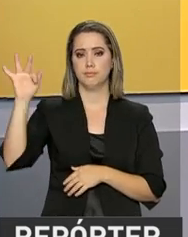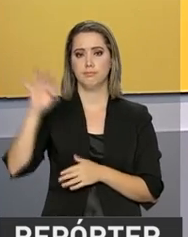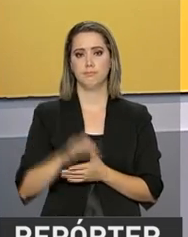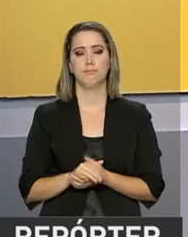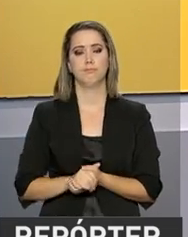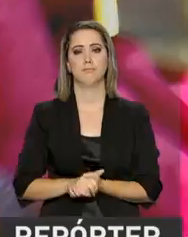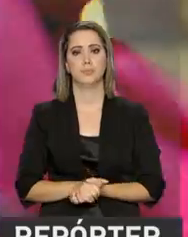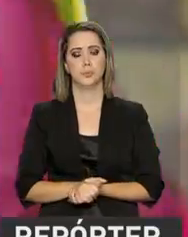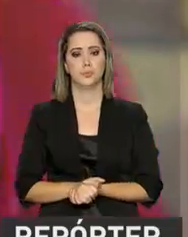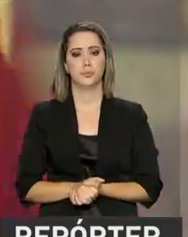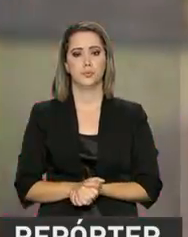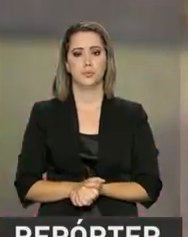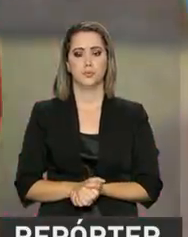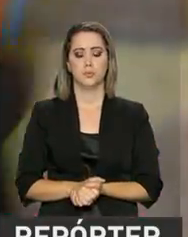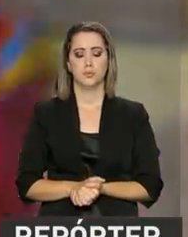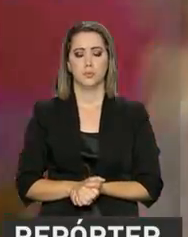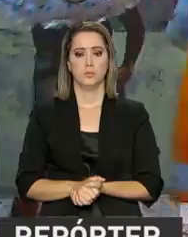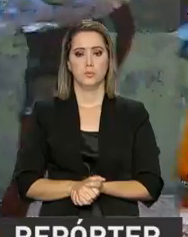federal.